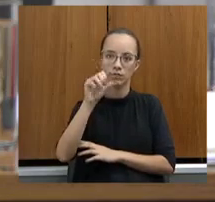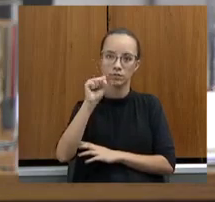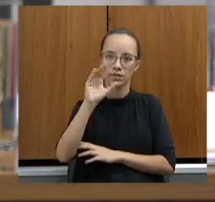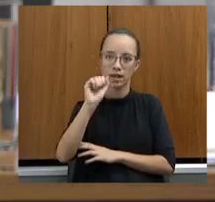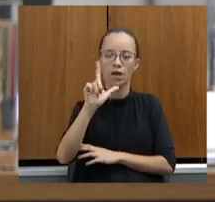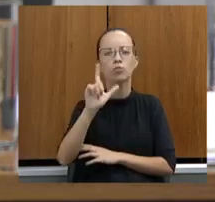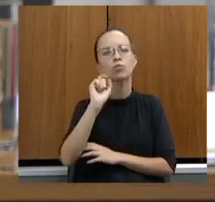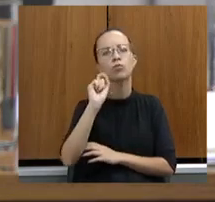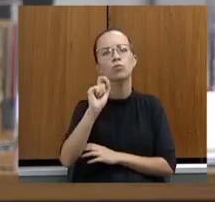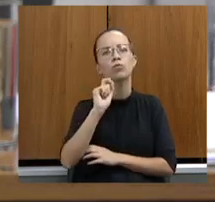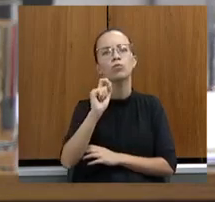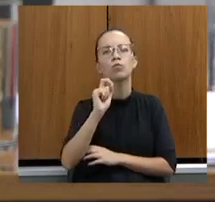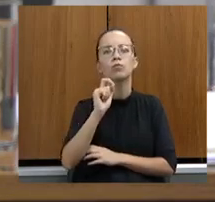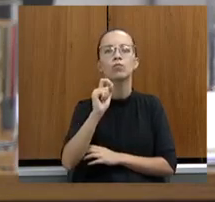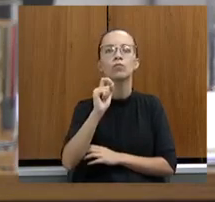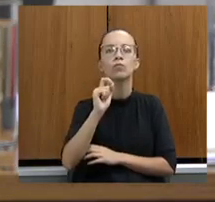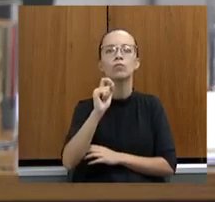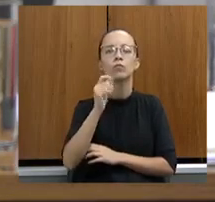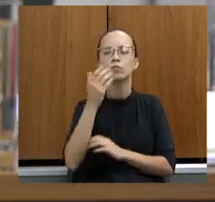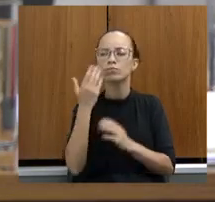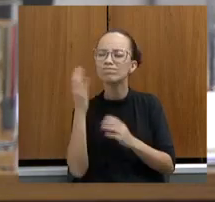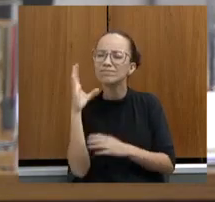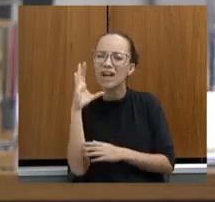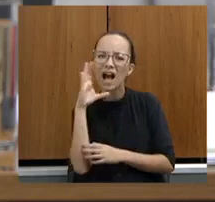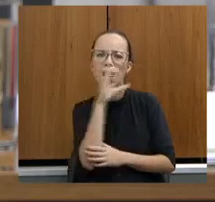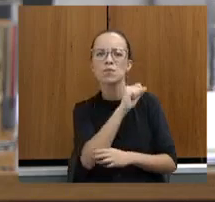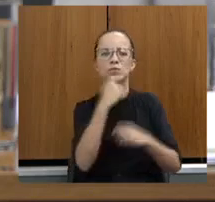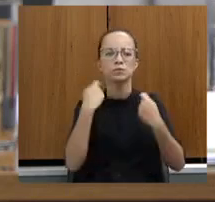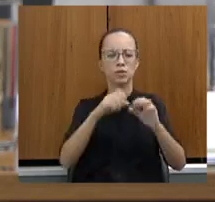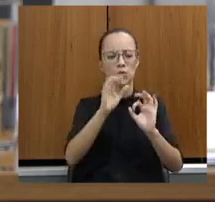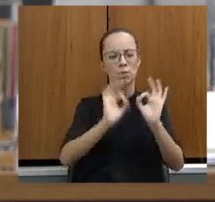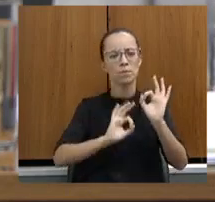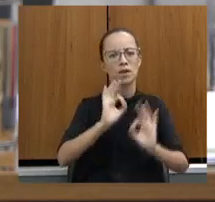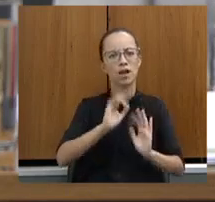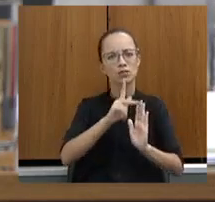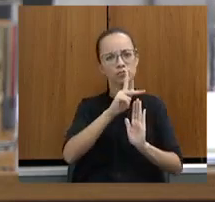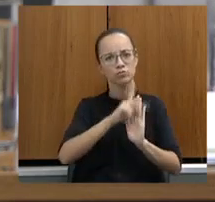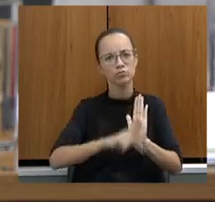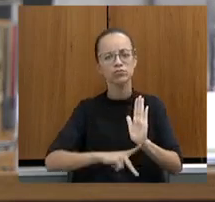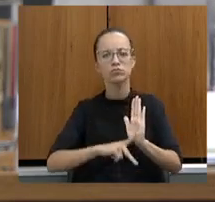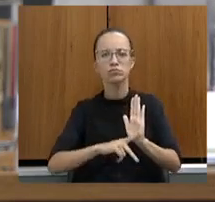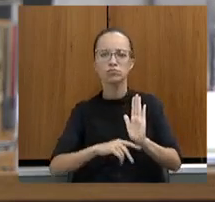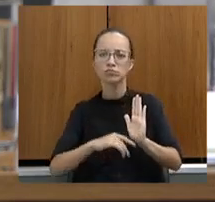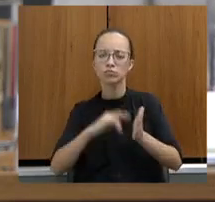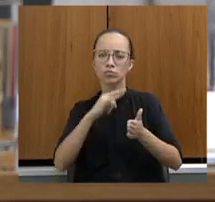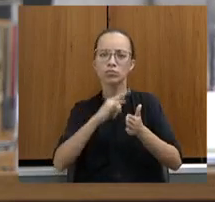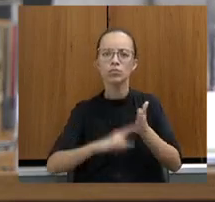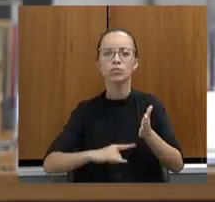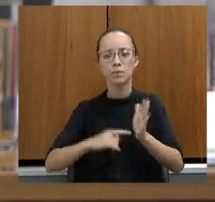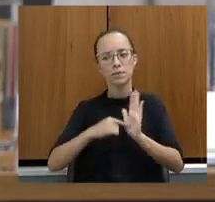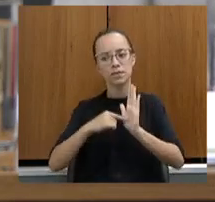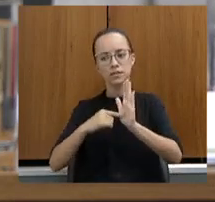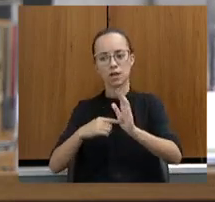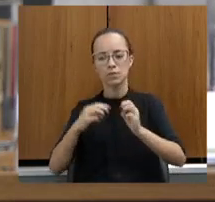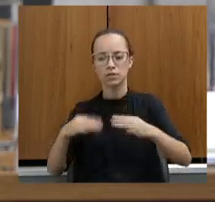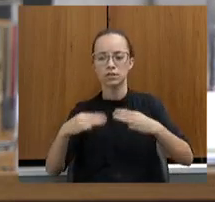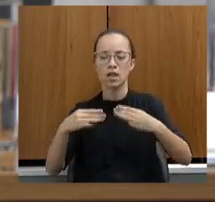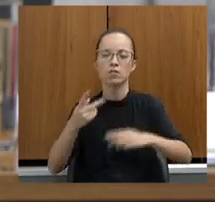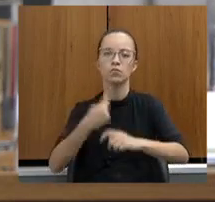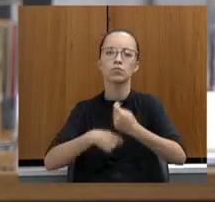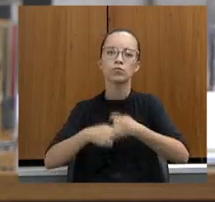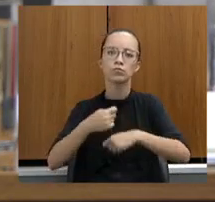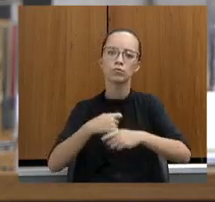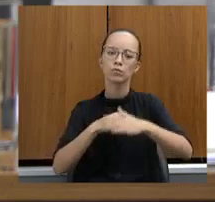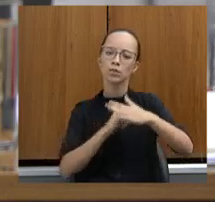para que apresente como a obravividade possível o plano de recuperação fiscal que será apresentado ao Ministério da economia para que os poderes